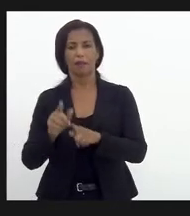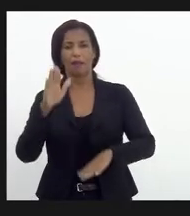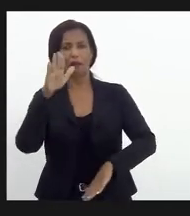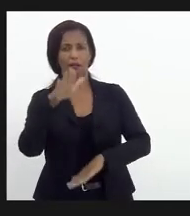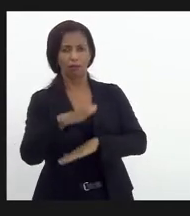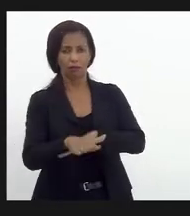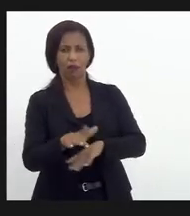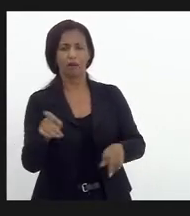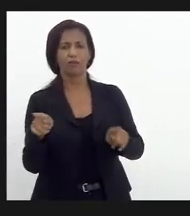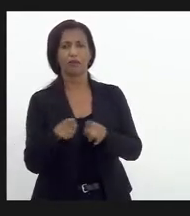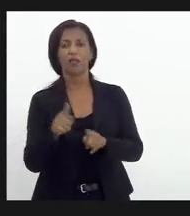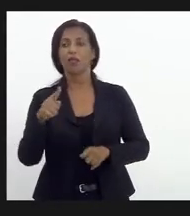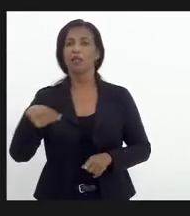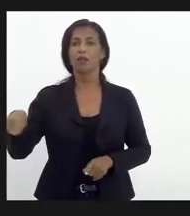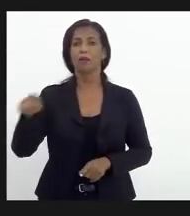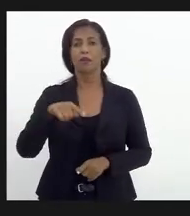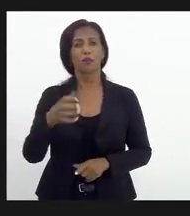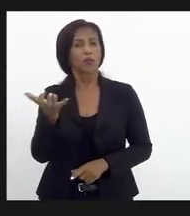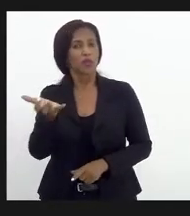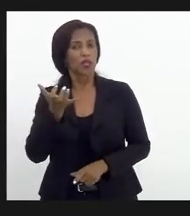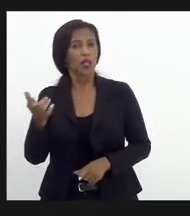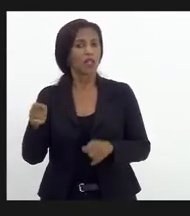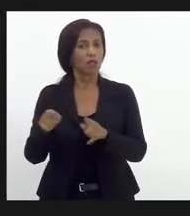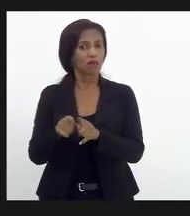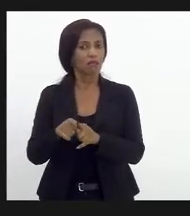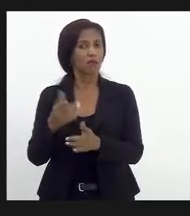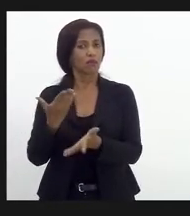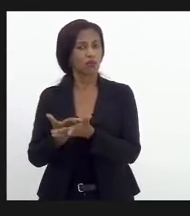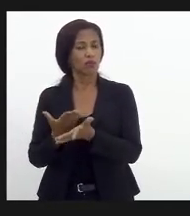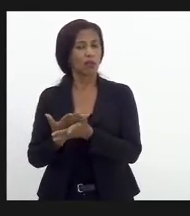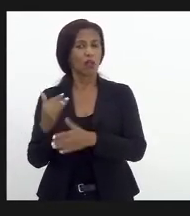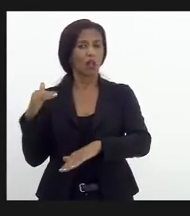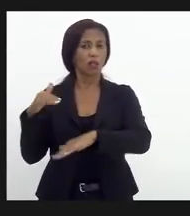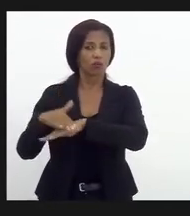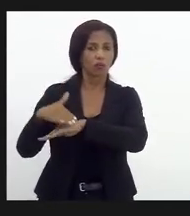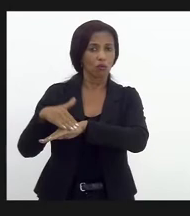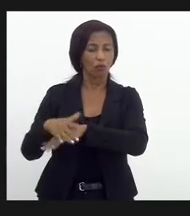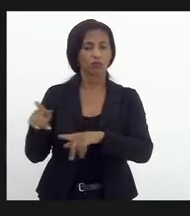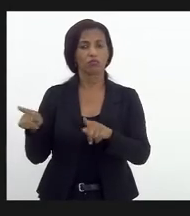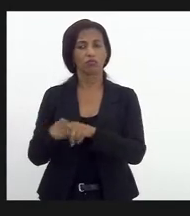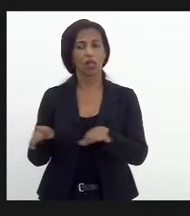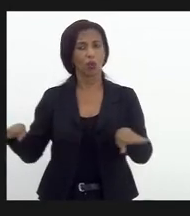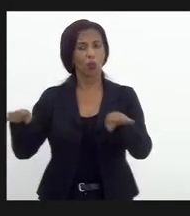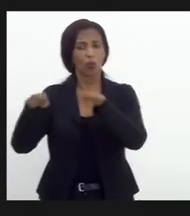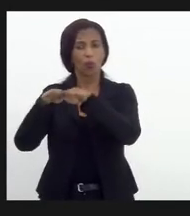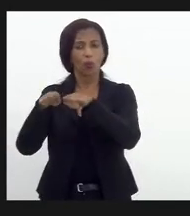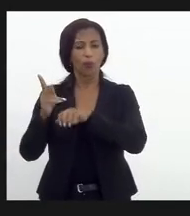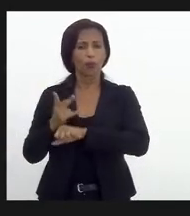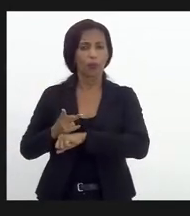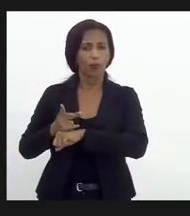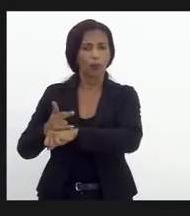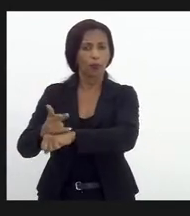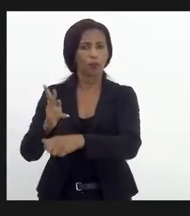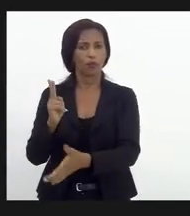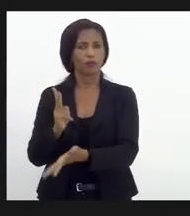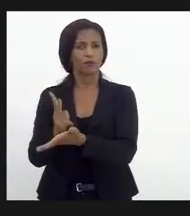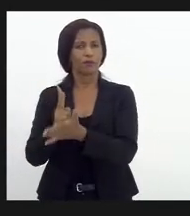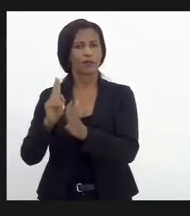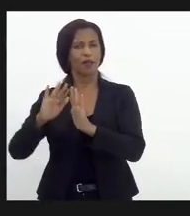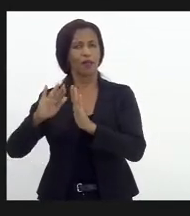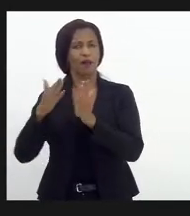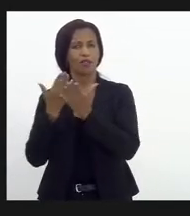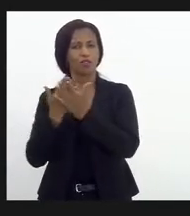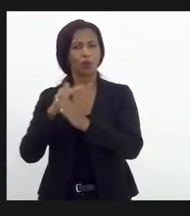da tarde e para aqueles que assim desejarem também o estudo na parte da noite, buscando sempre a escola em